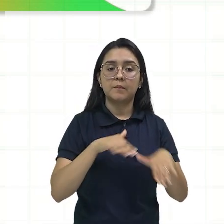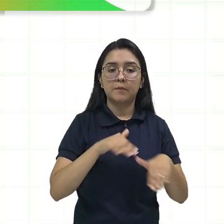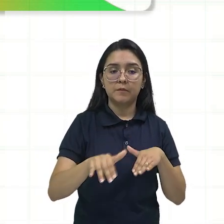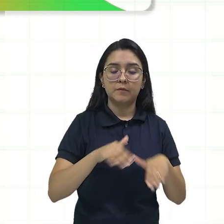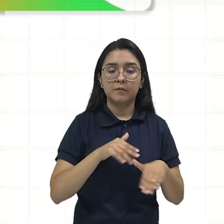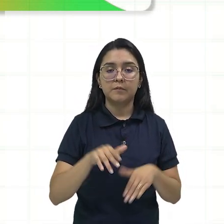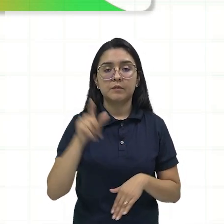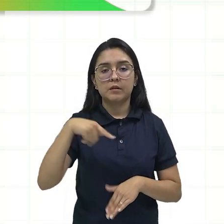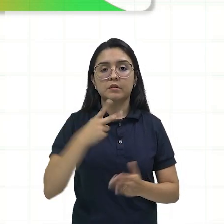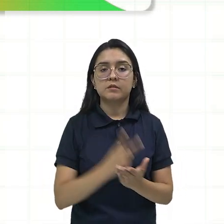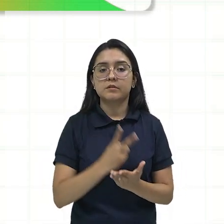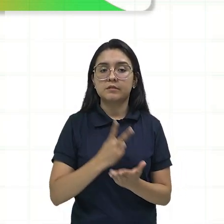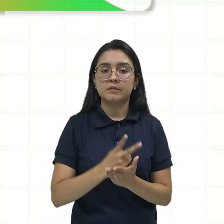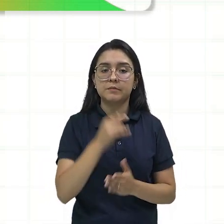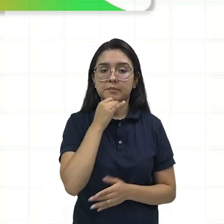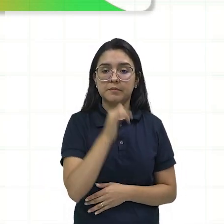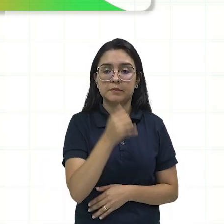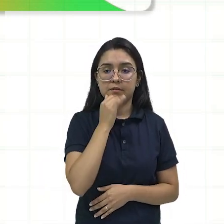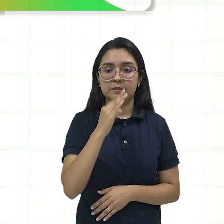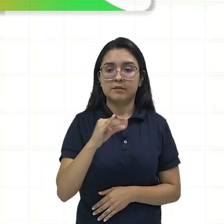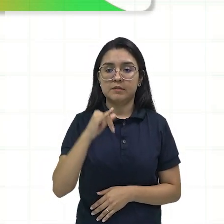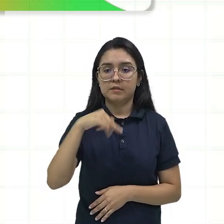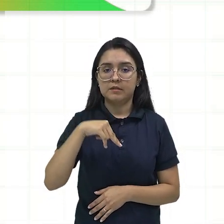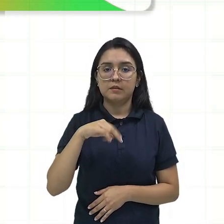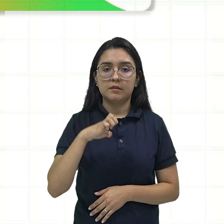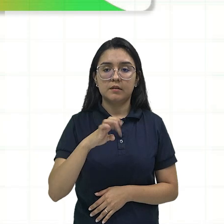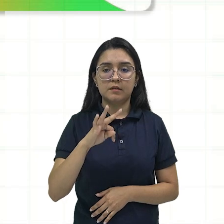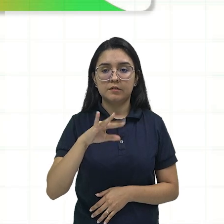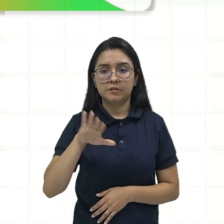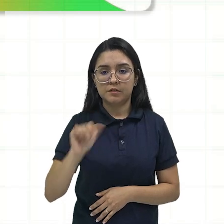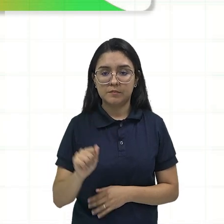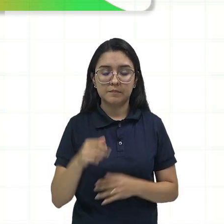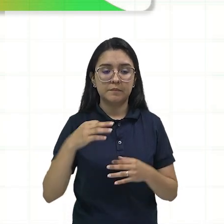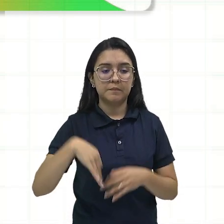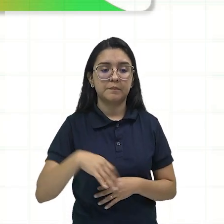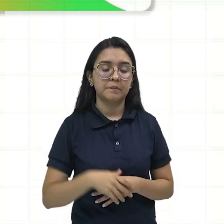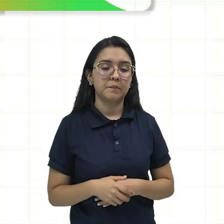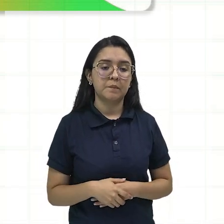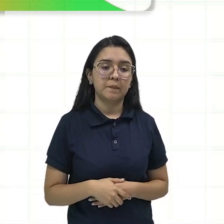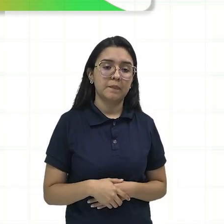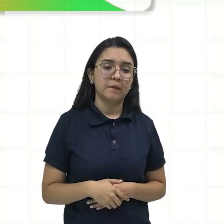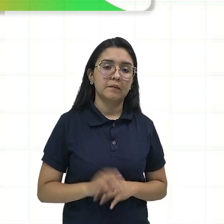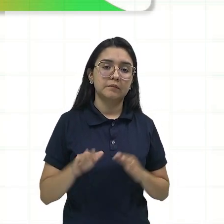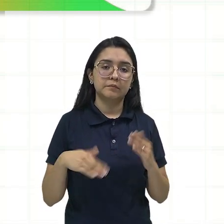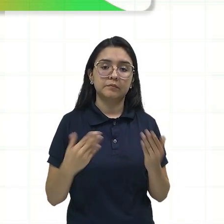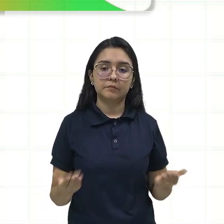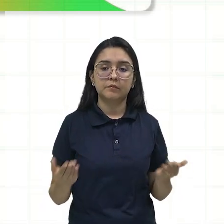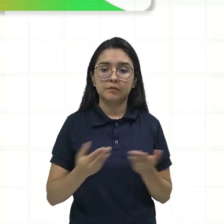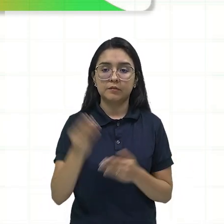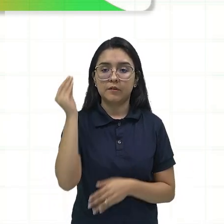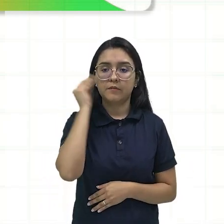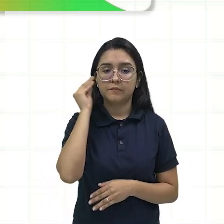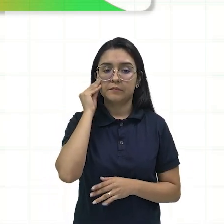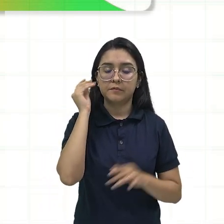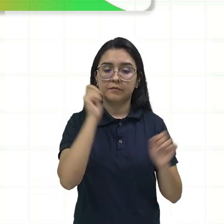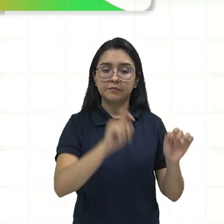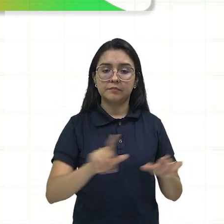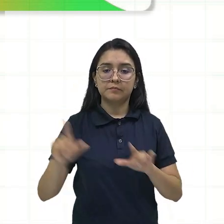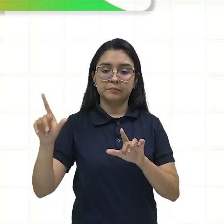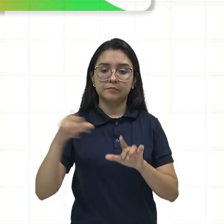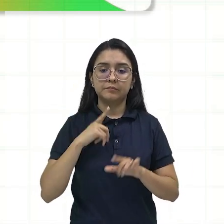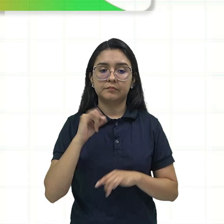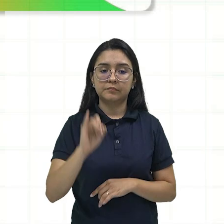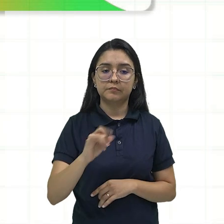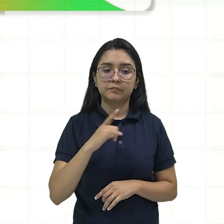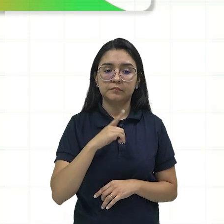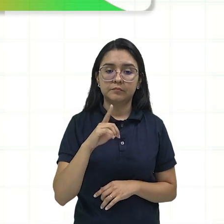movimento, eu falo em energia cinética, certo? E aí a gente pode observar na nossa cartela que quando um